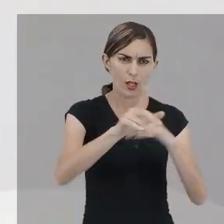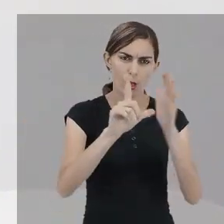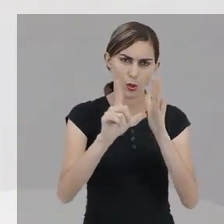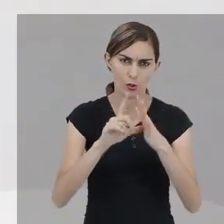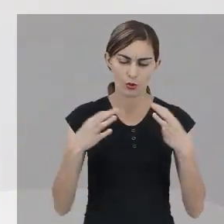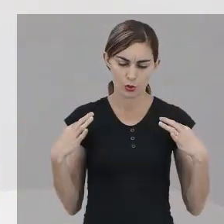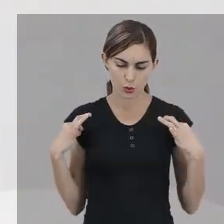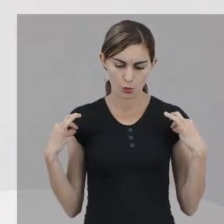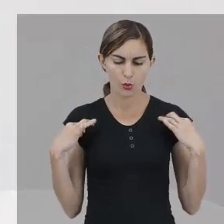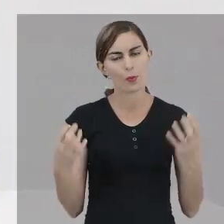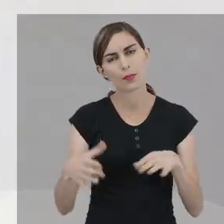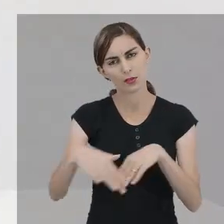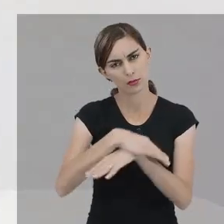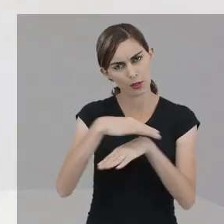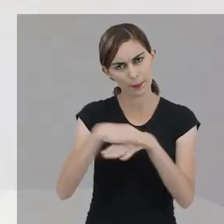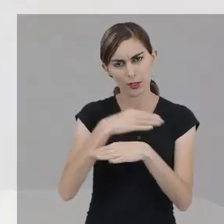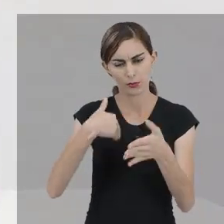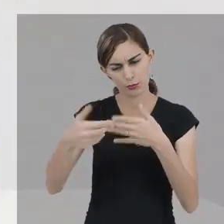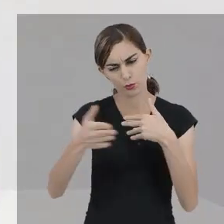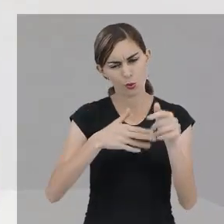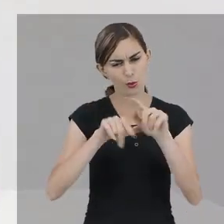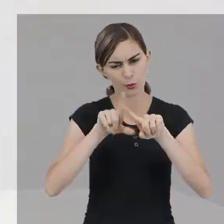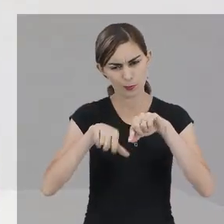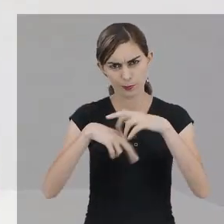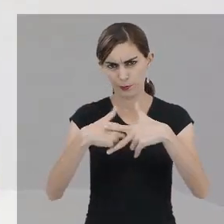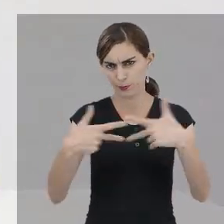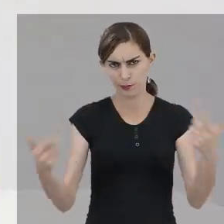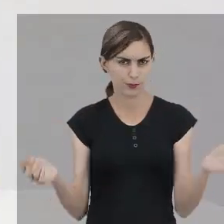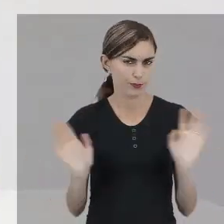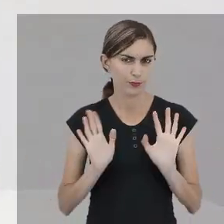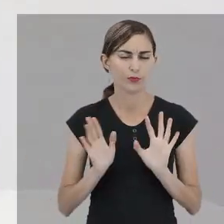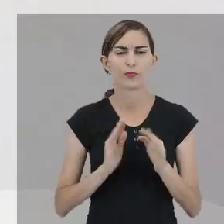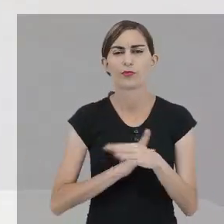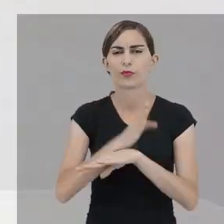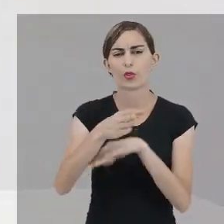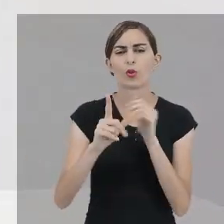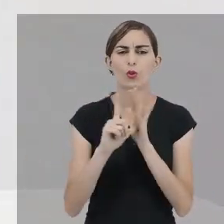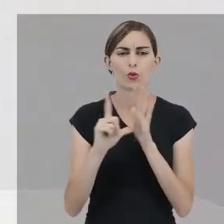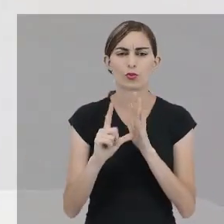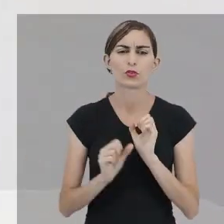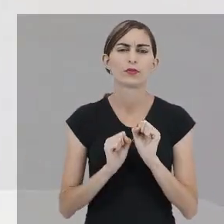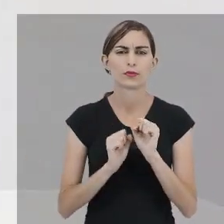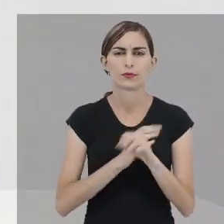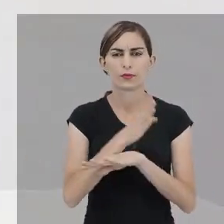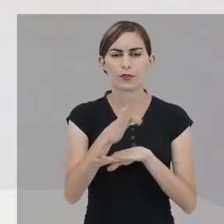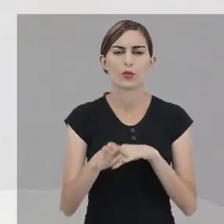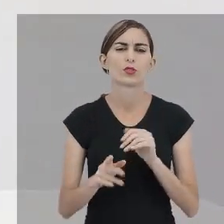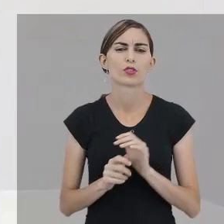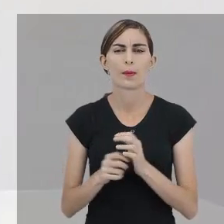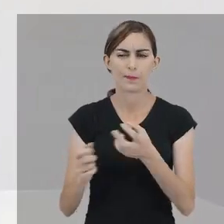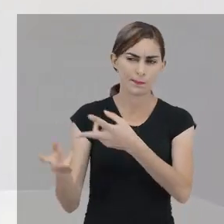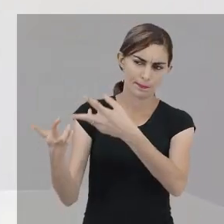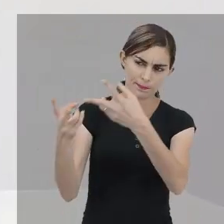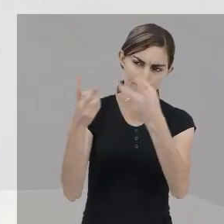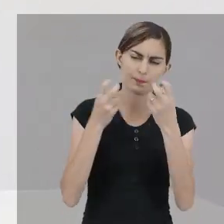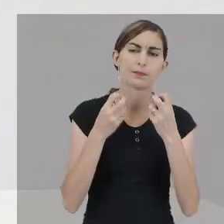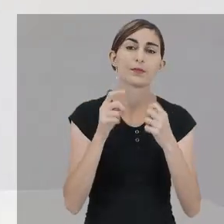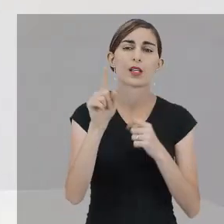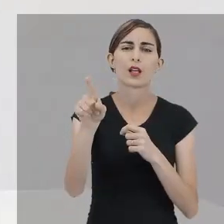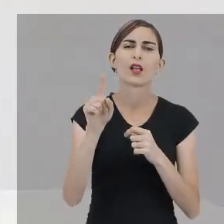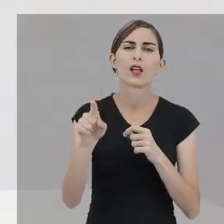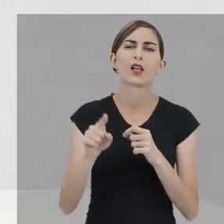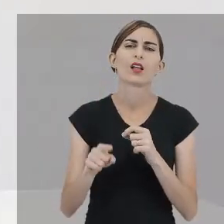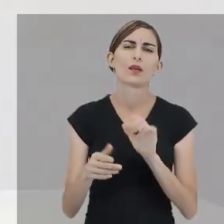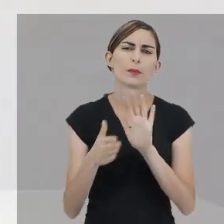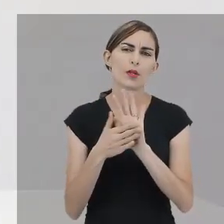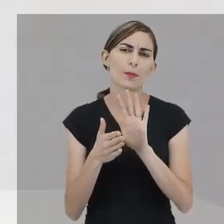loja de roupas, de sapato, de qualquer produto que você que imagine. Você pode ir nessa loja e perceber qual é